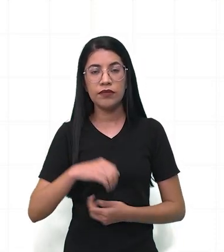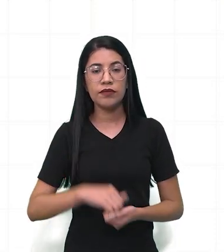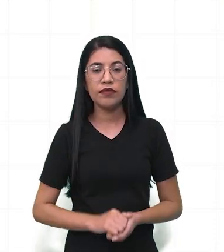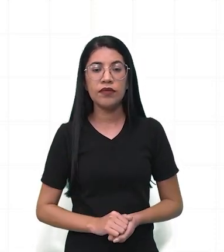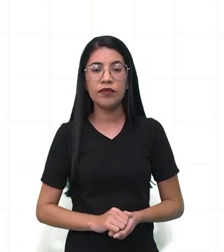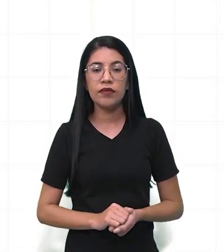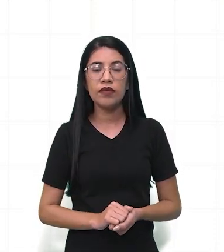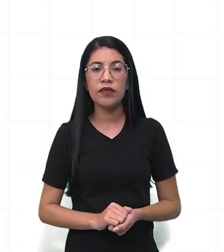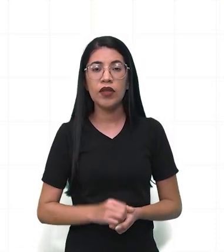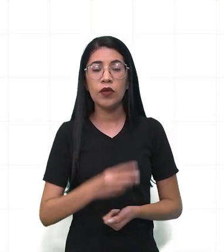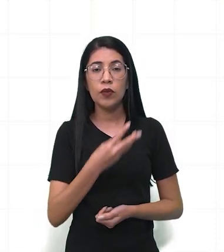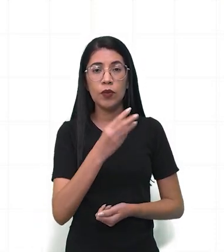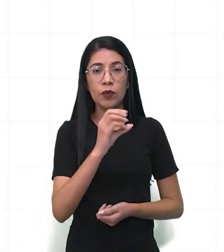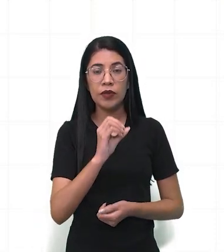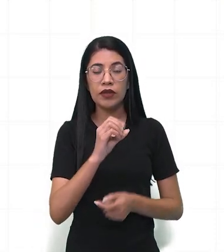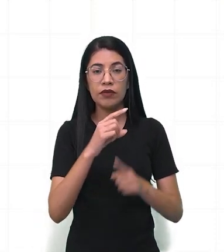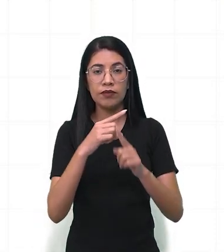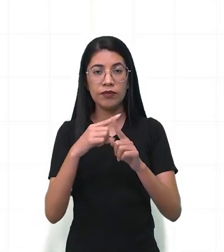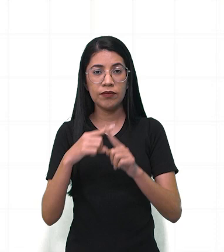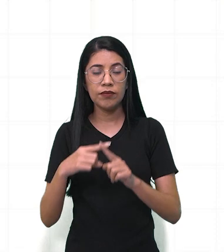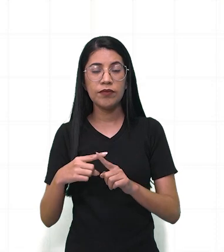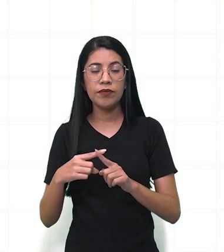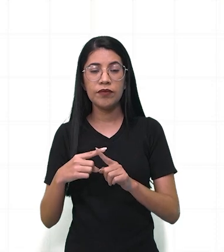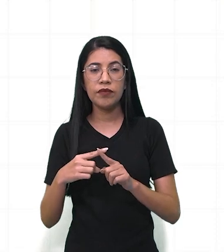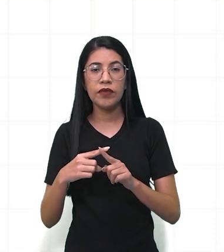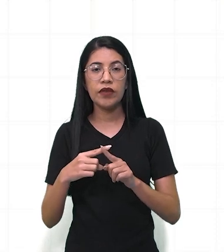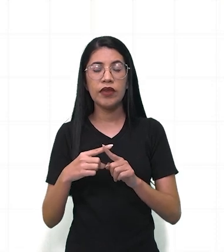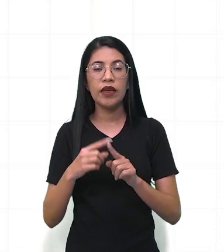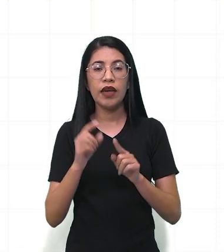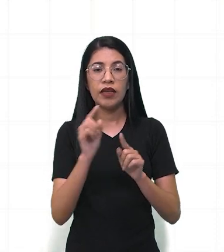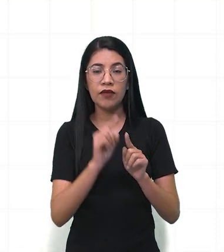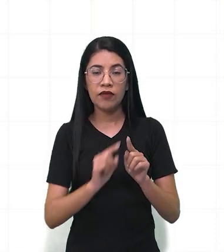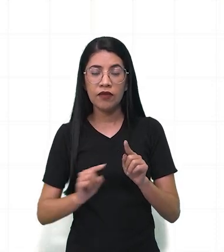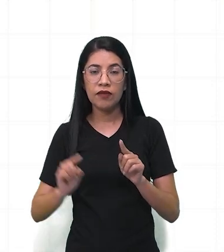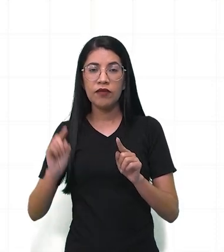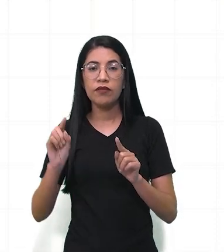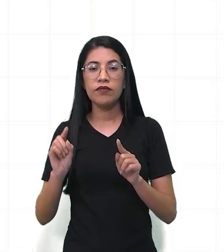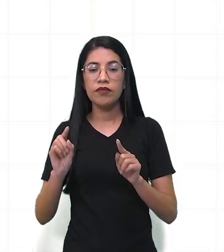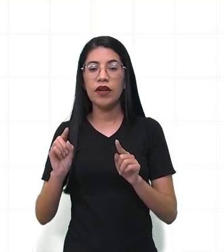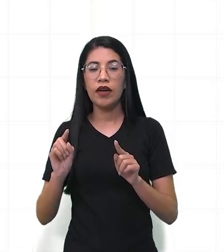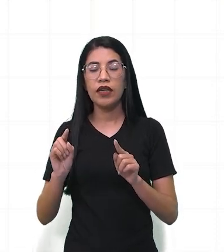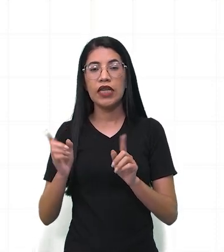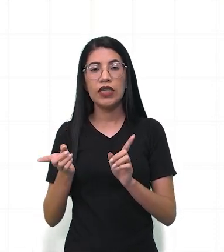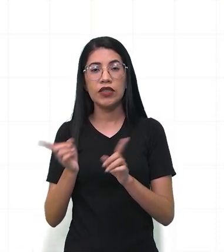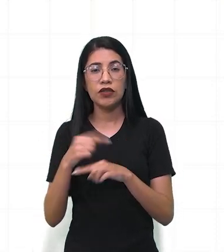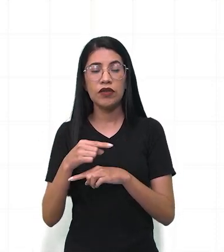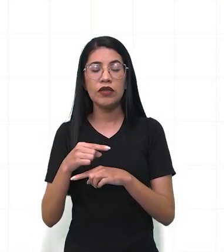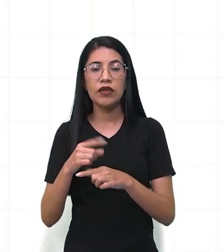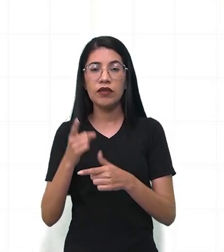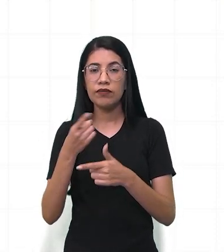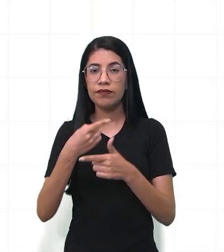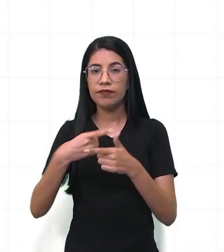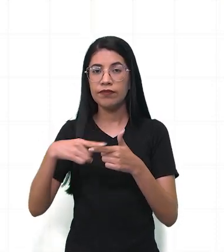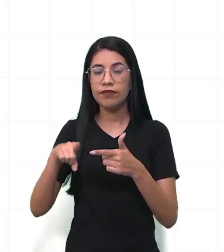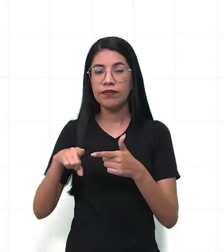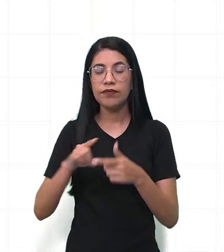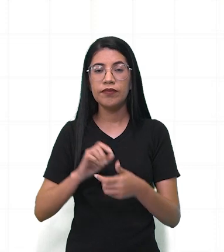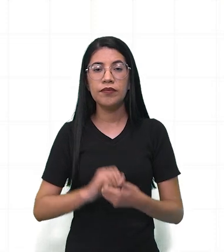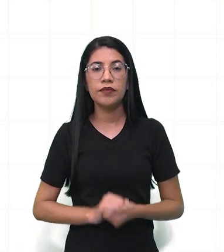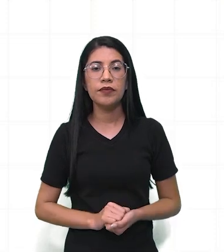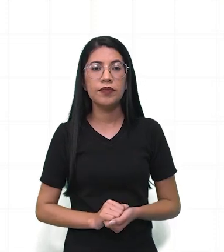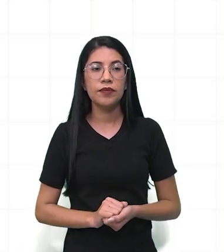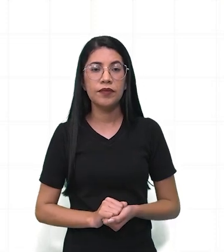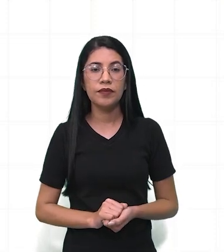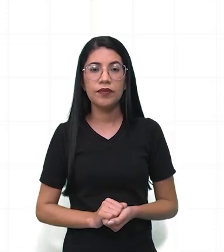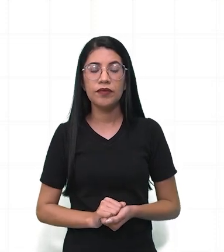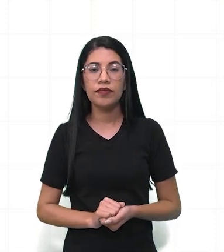que acontece com o 30 que está multiplicando? Vem aqui com a operação inversa, que é a divisão. O inverso da multiplicação é a divisão.